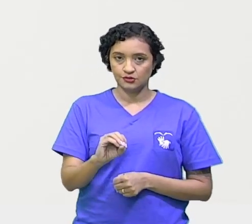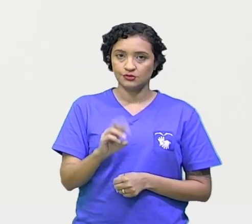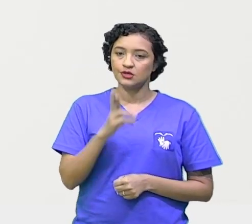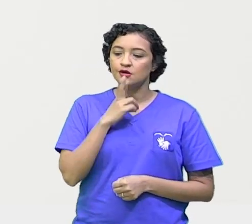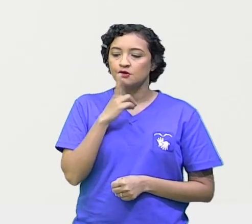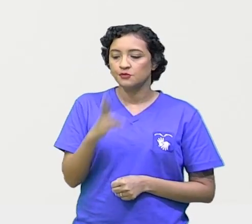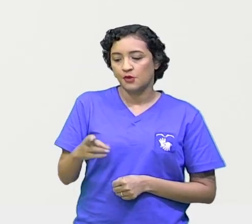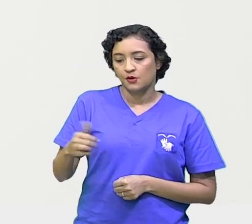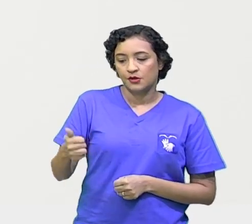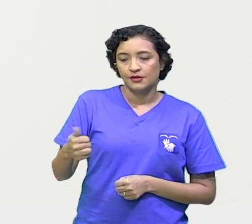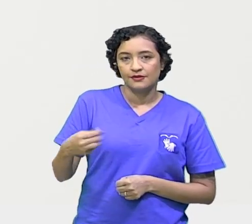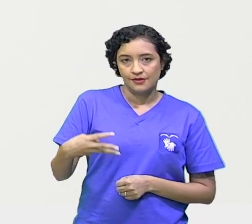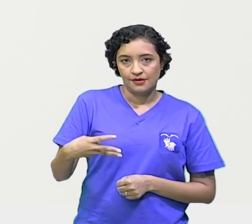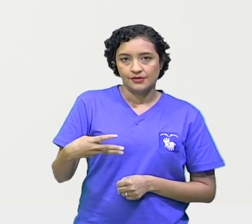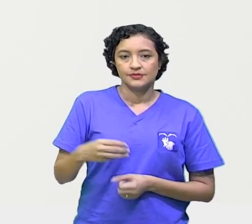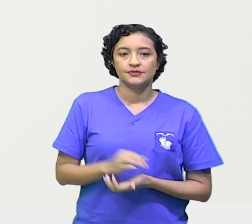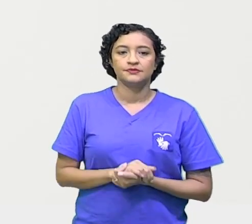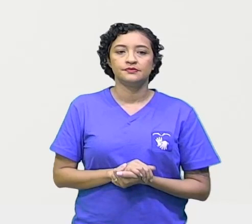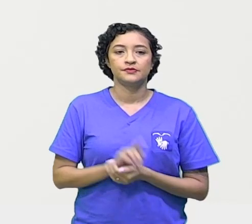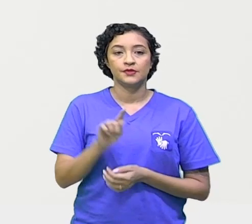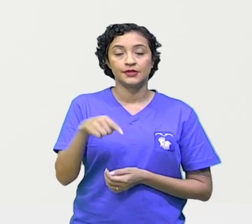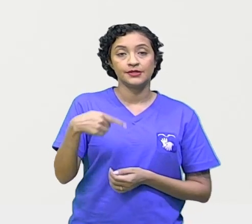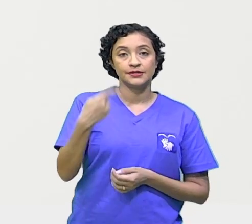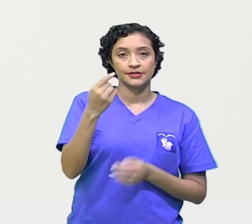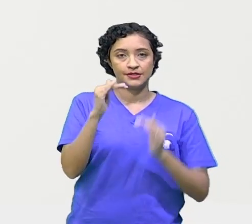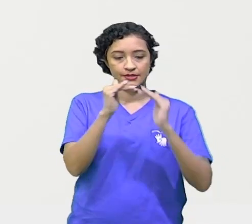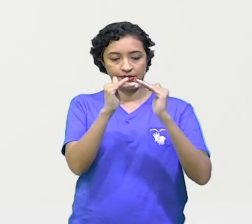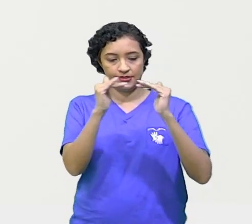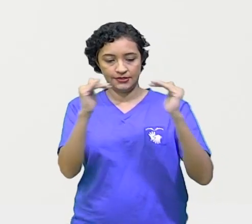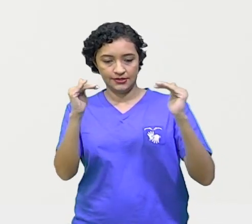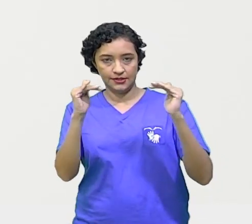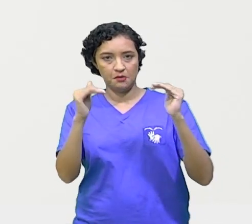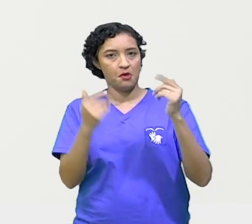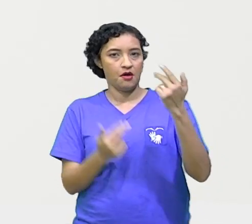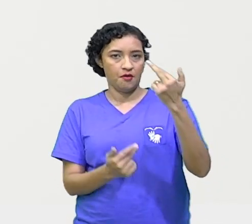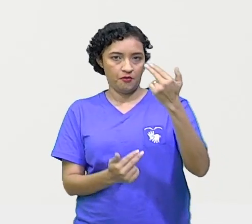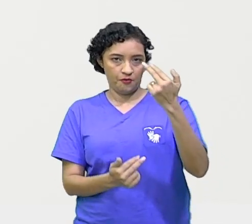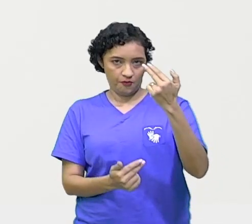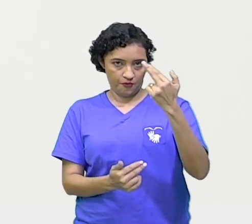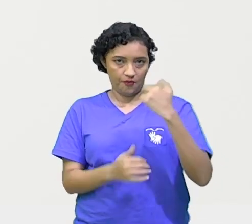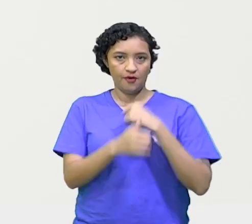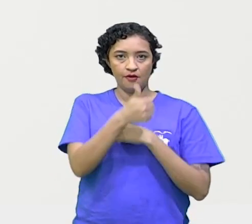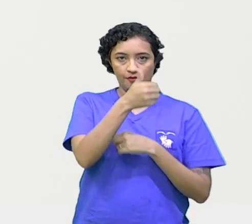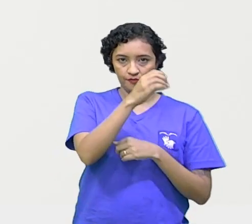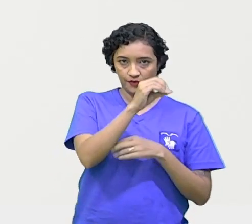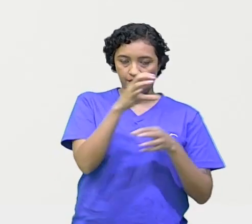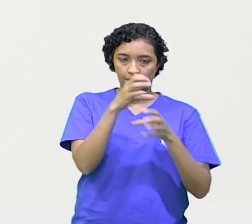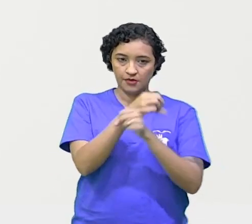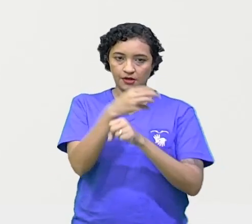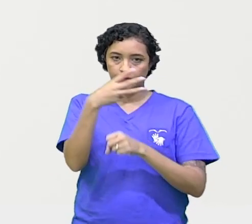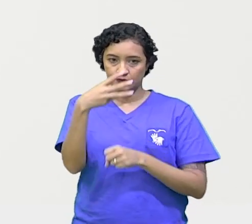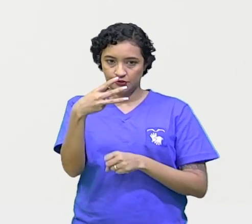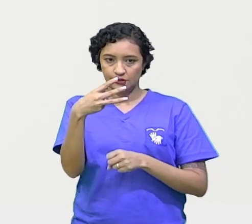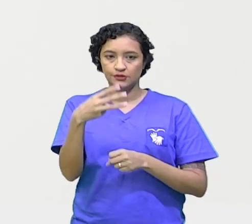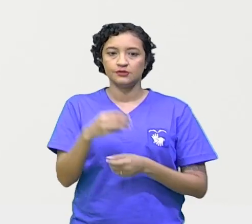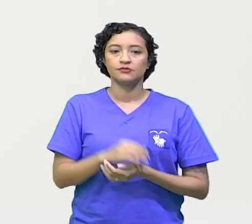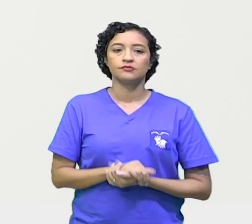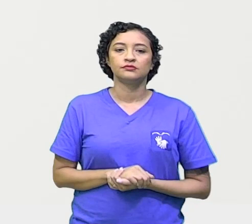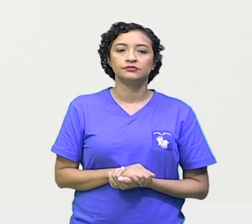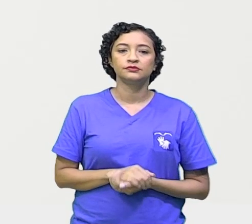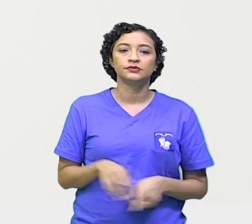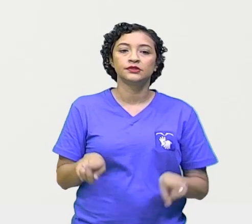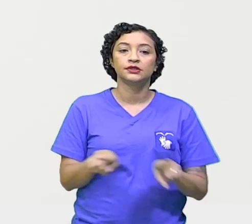cima vale 10, porque esse lado do retângulo é igual a esse aqui. e a diagonal do triângulo, que